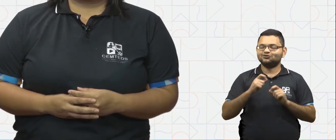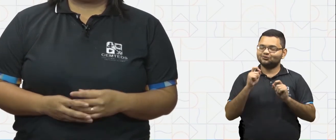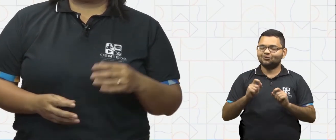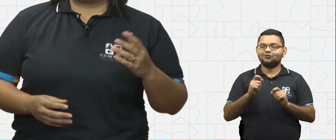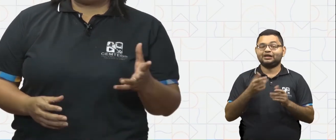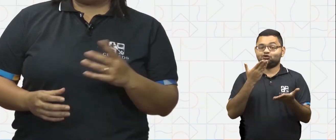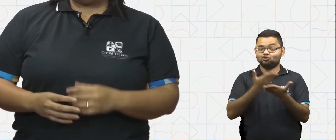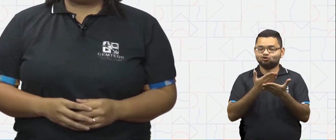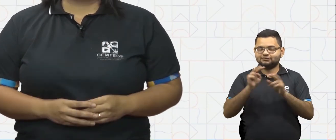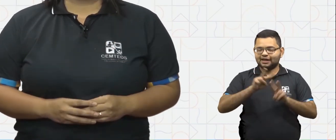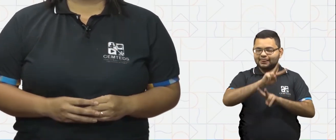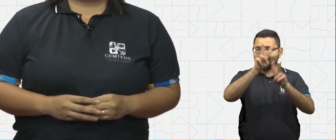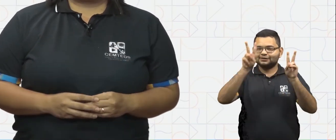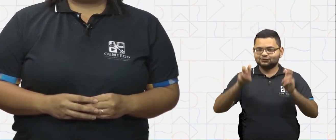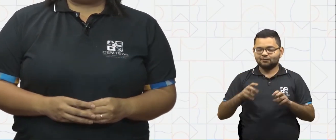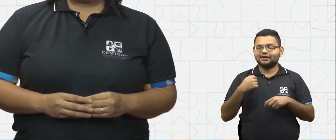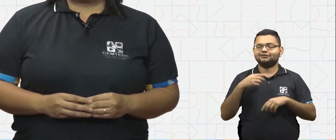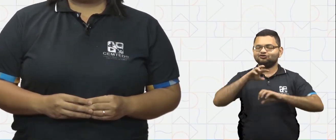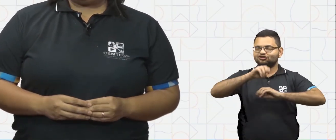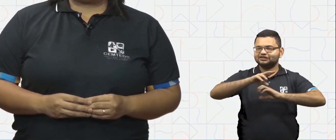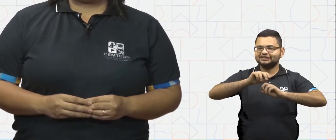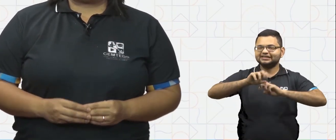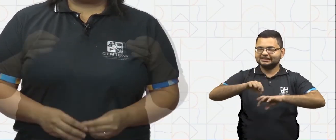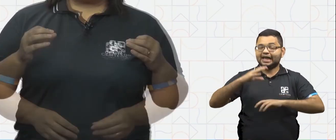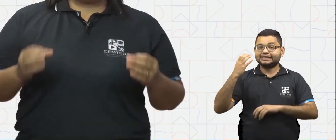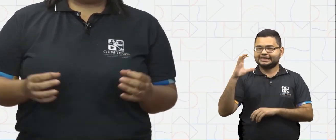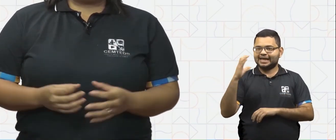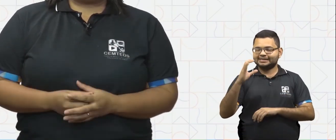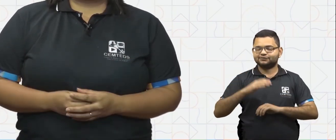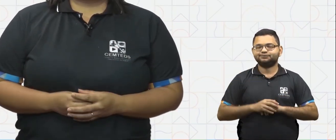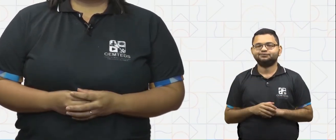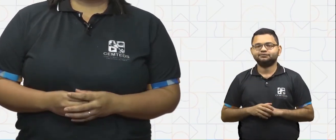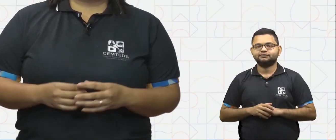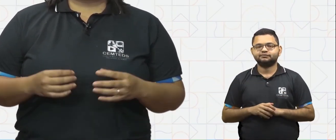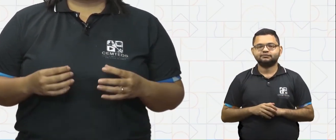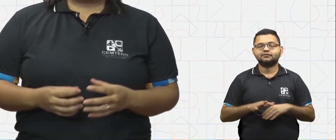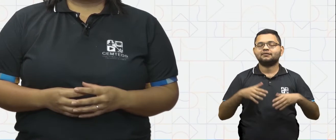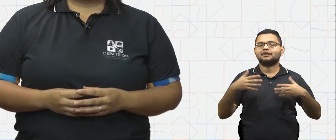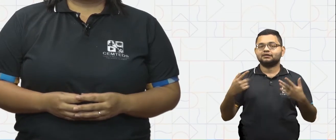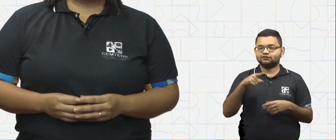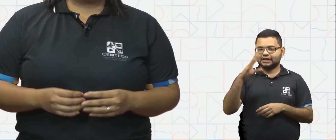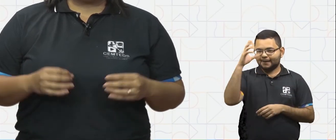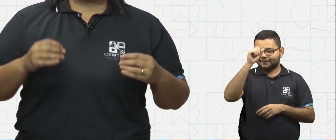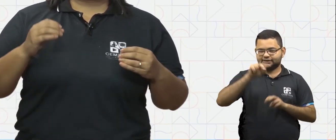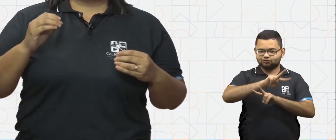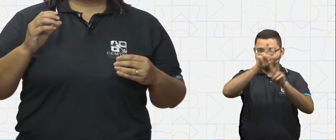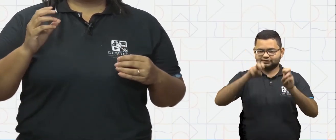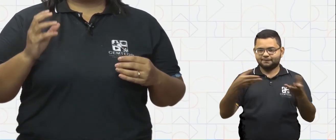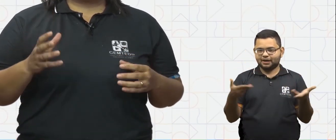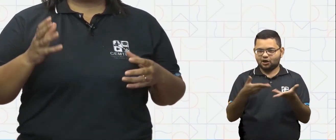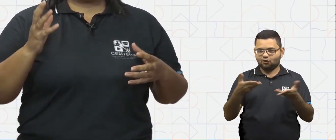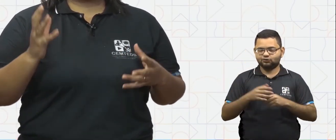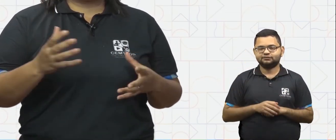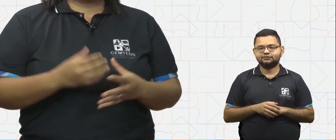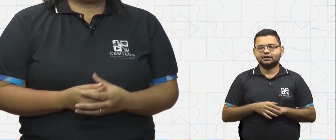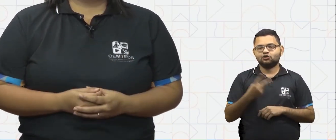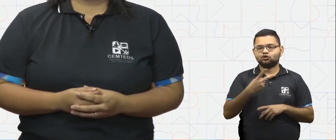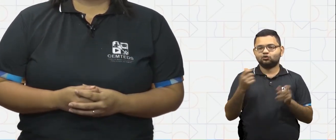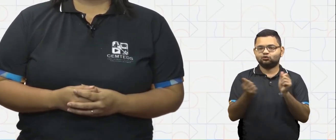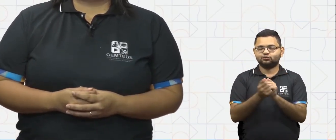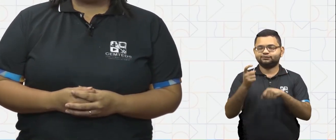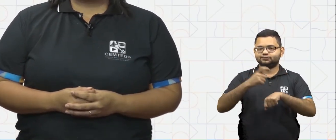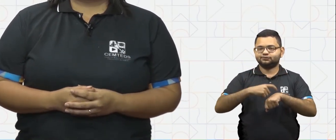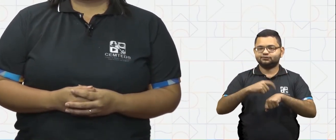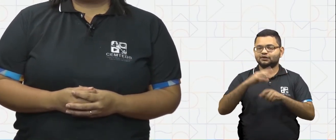poder levar até você conhecimentos de ciências. Por ter aprendido muito sobre o tema de hoje, agora eu te convido a acompanhar